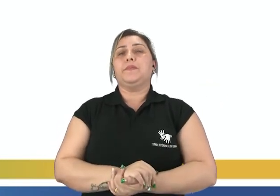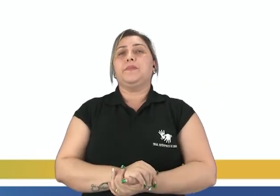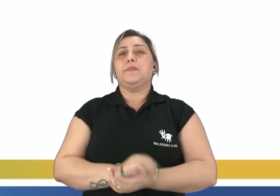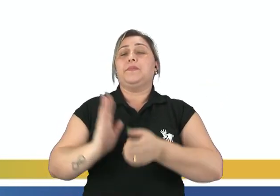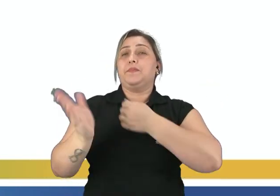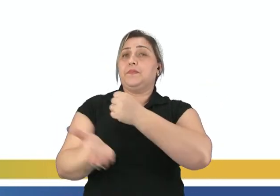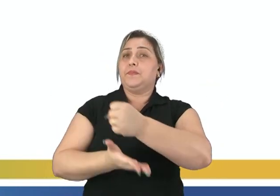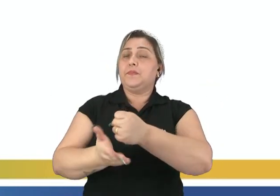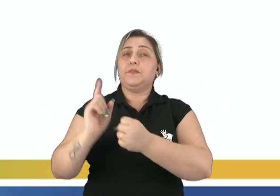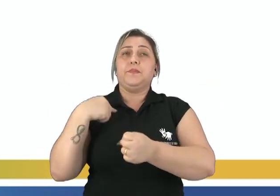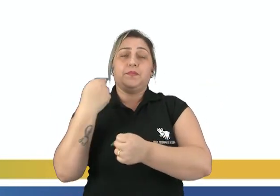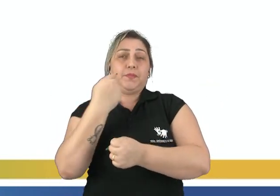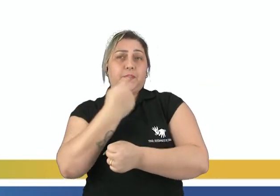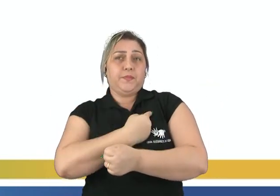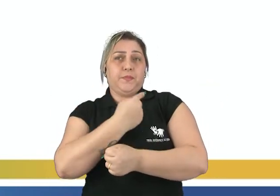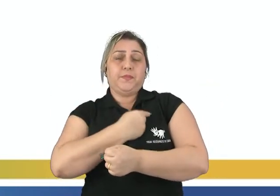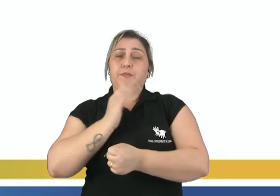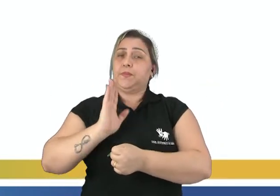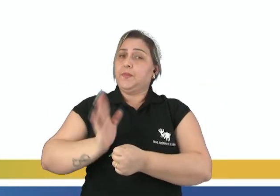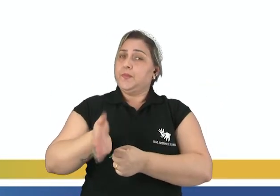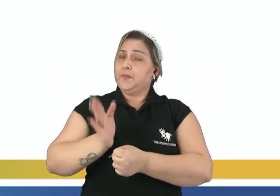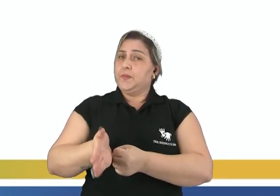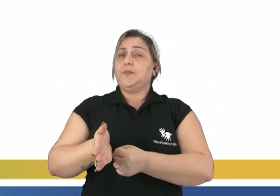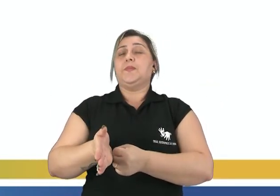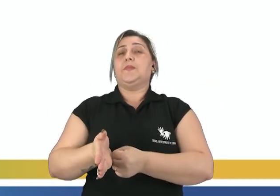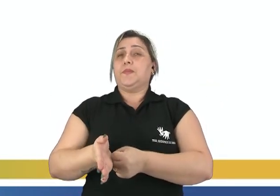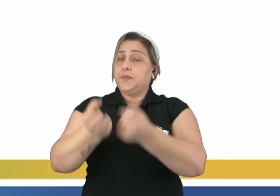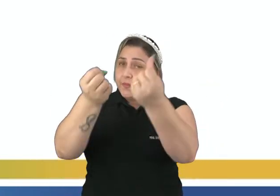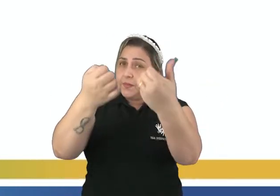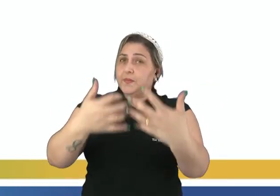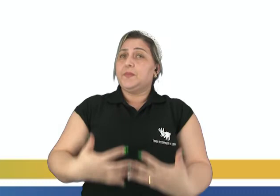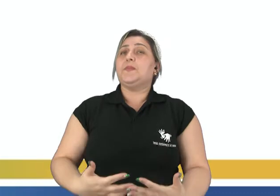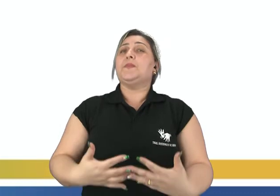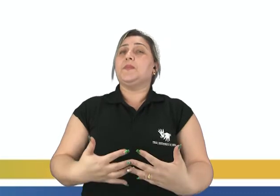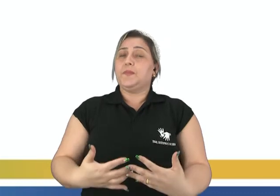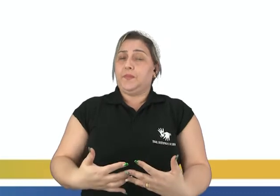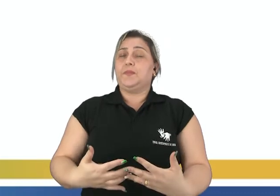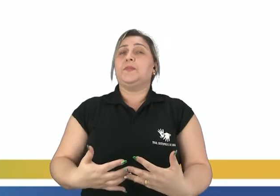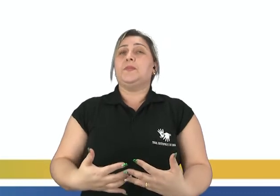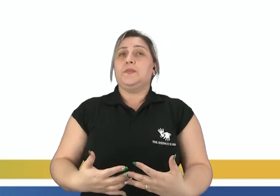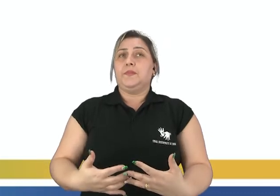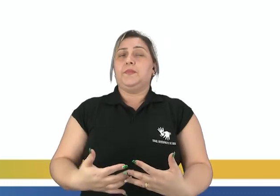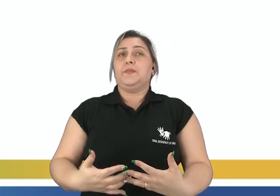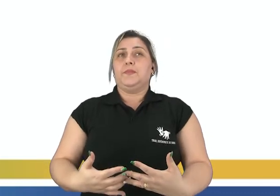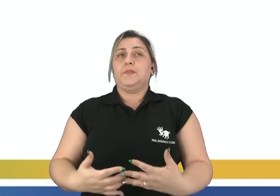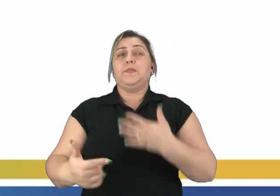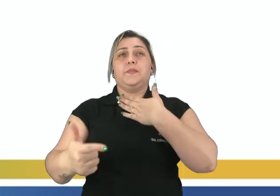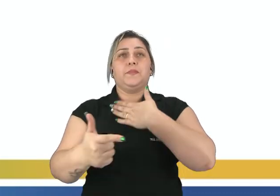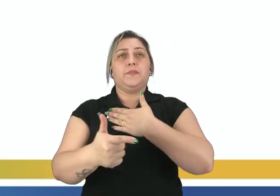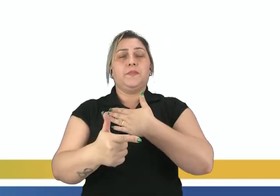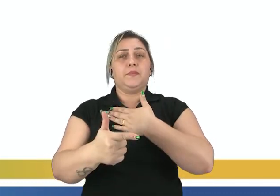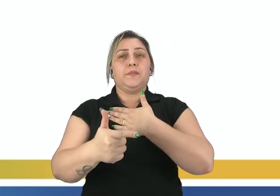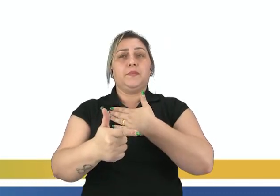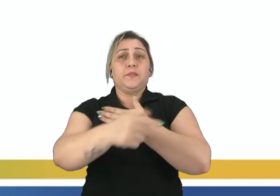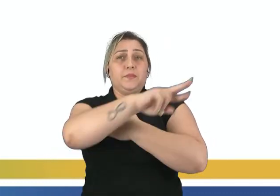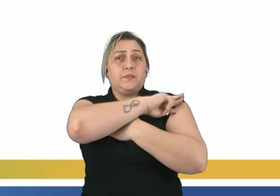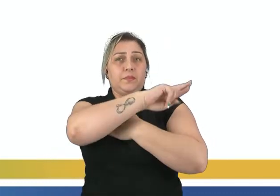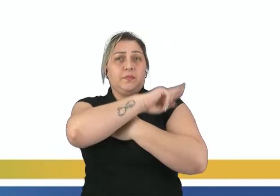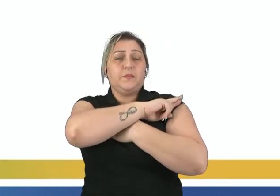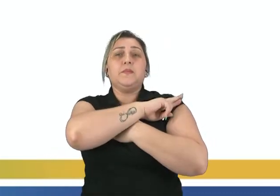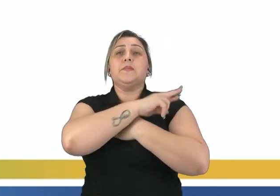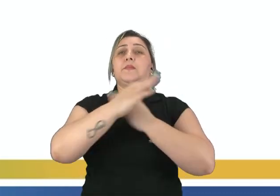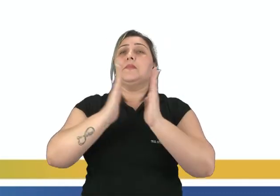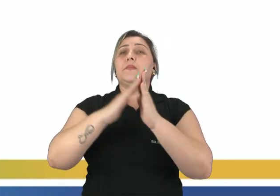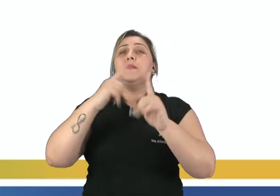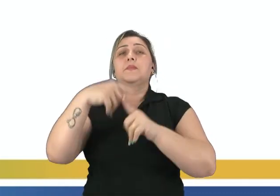gente acabou, segundos atrás, de fazer essas discussões do papel da Igreja Católica. Mas eu sei que